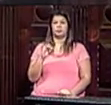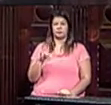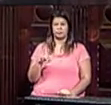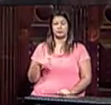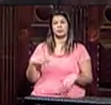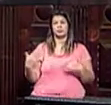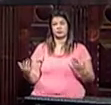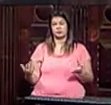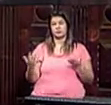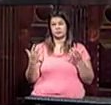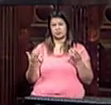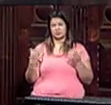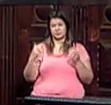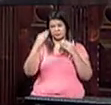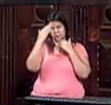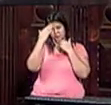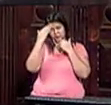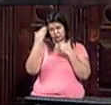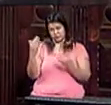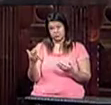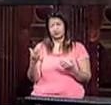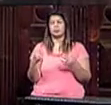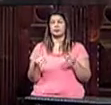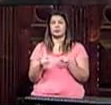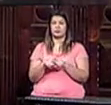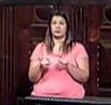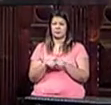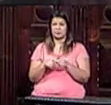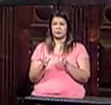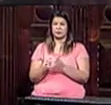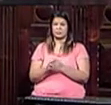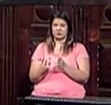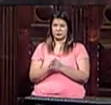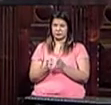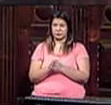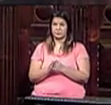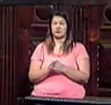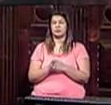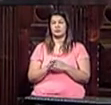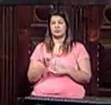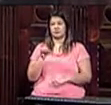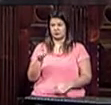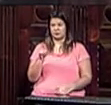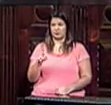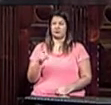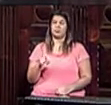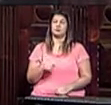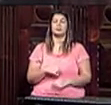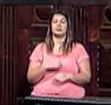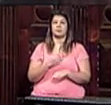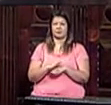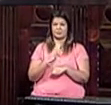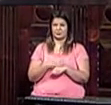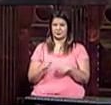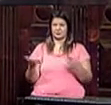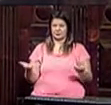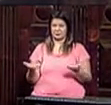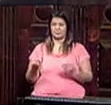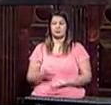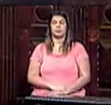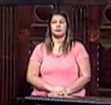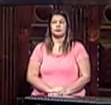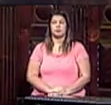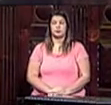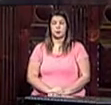quero agradecer e elogiar aqui a iniciativa do corregedor em exercício, o delegado Paulo